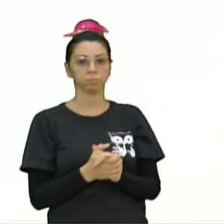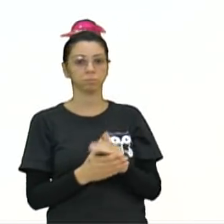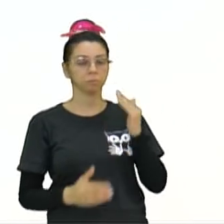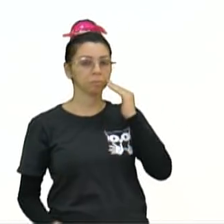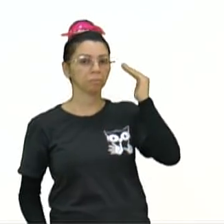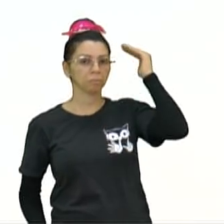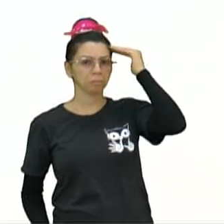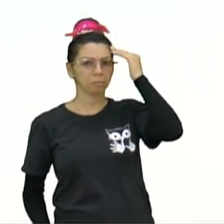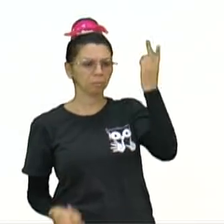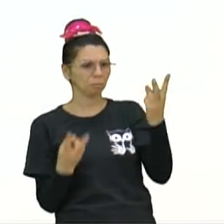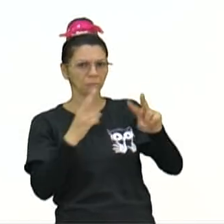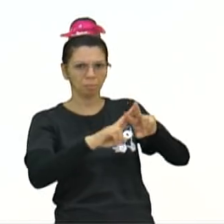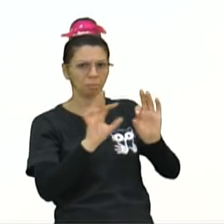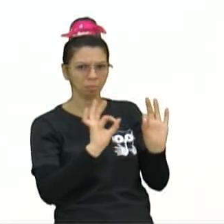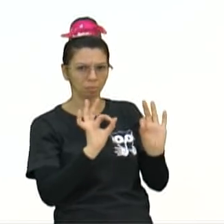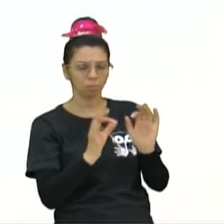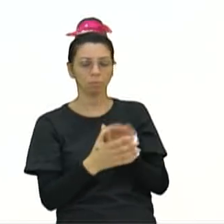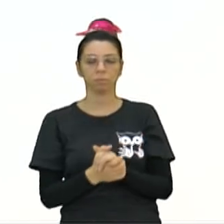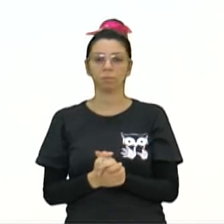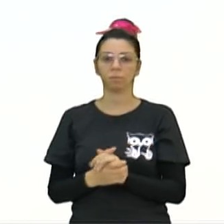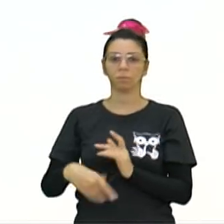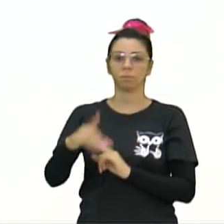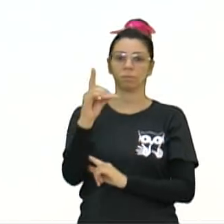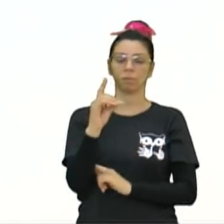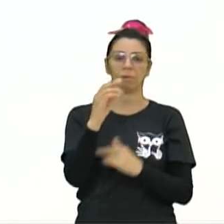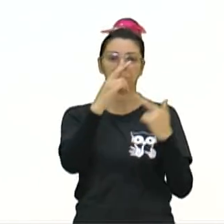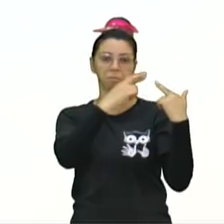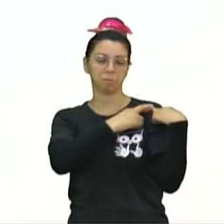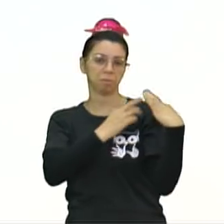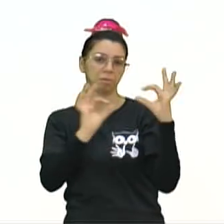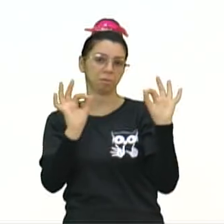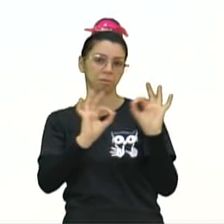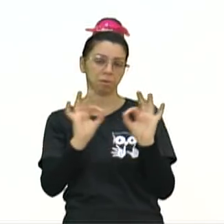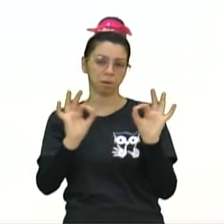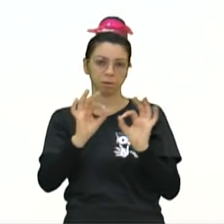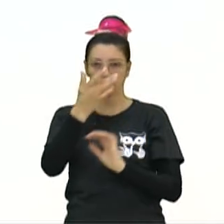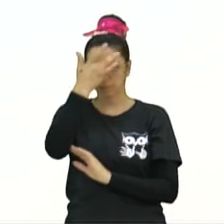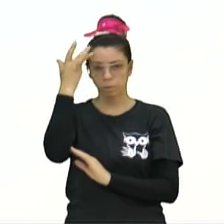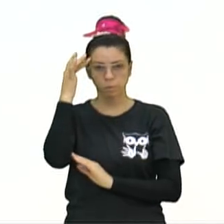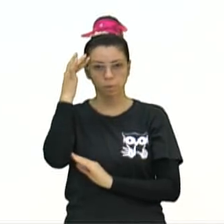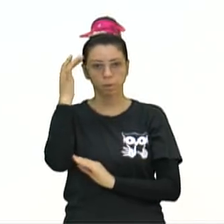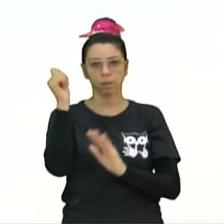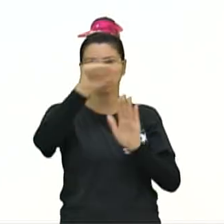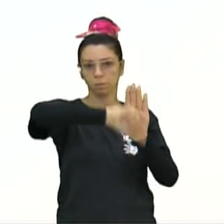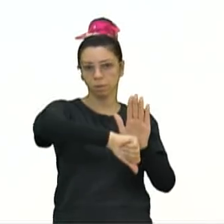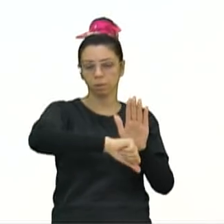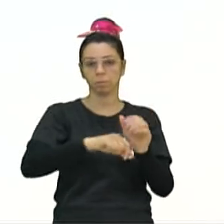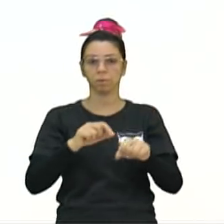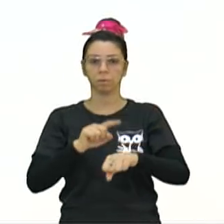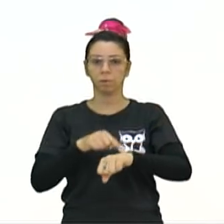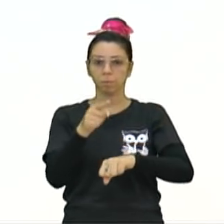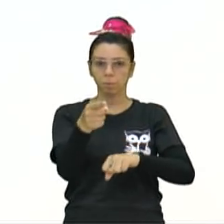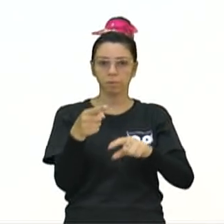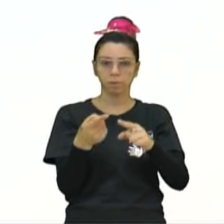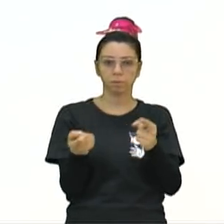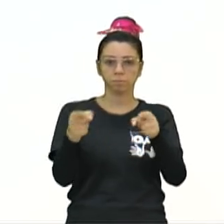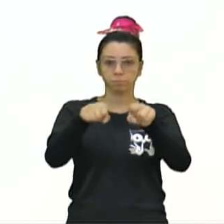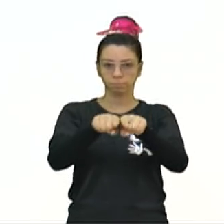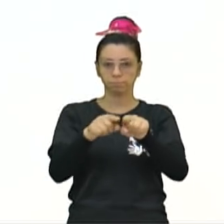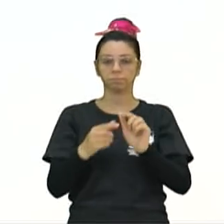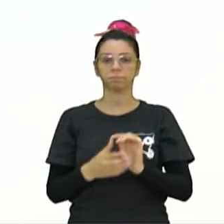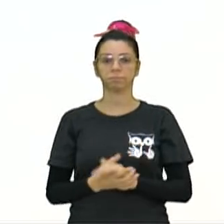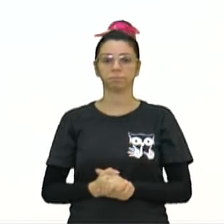medida socioeducativa? Ou D, não há responsabilização para o agressor? Um tempo para marcar essa, que não está difícil também.